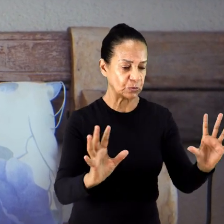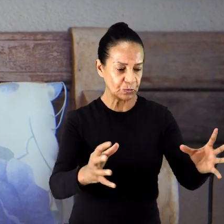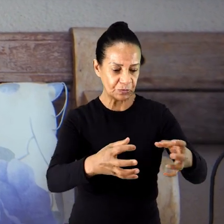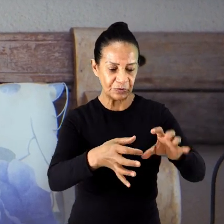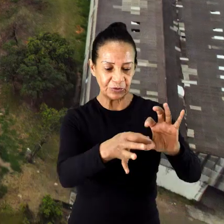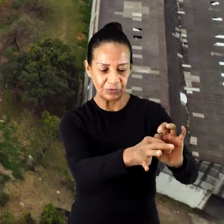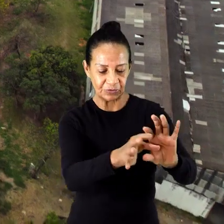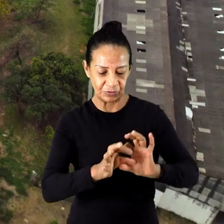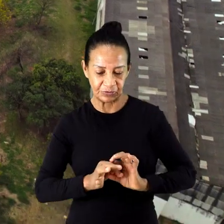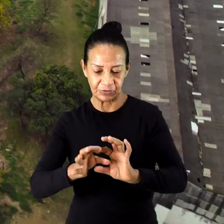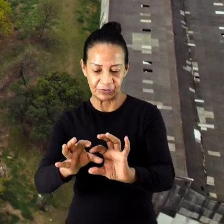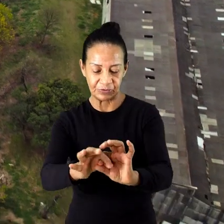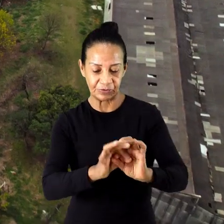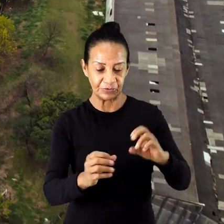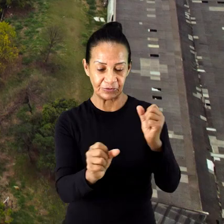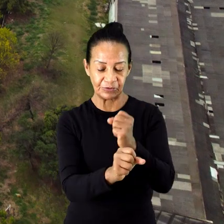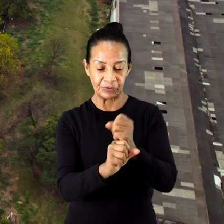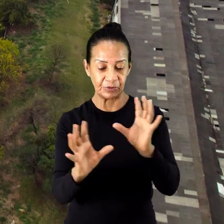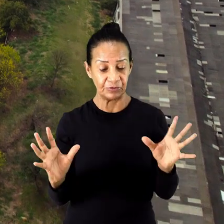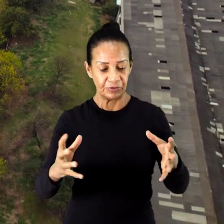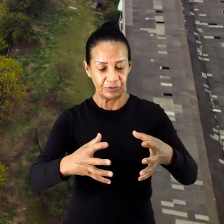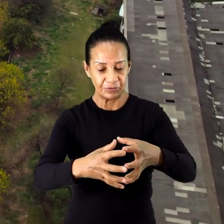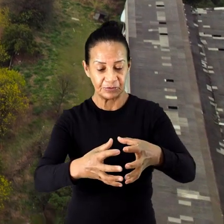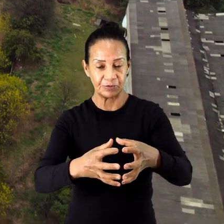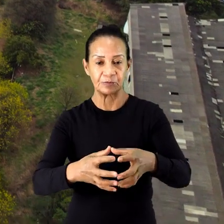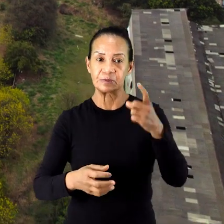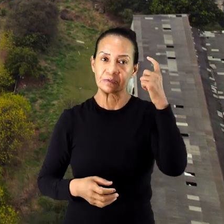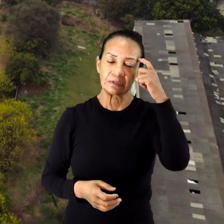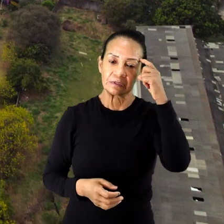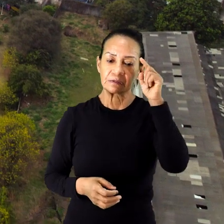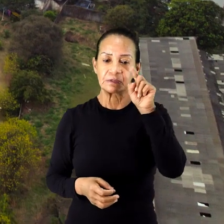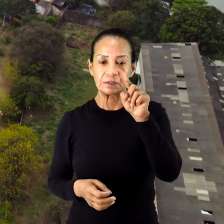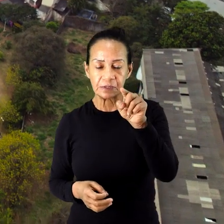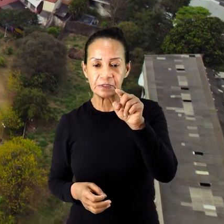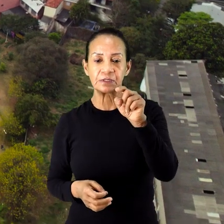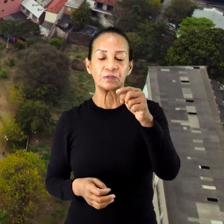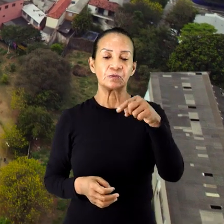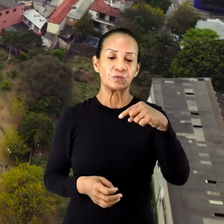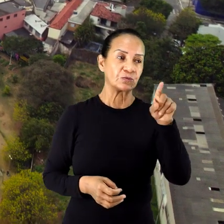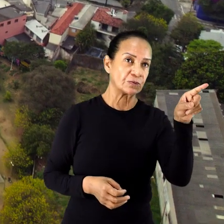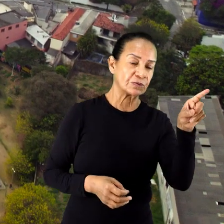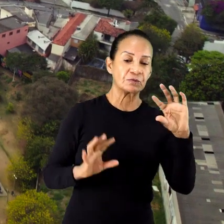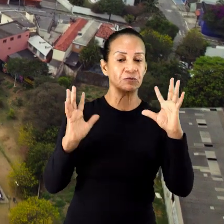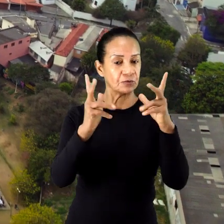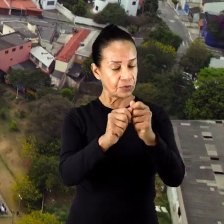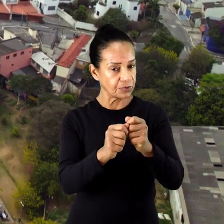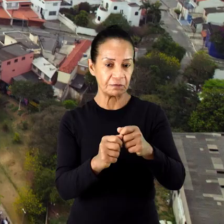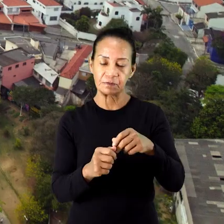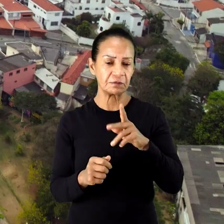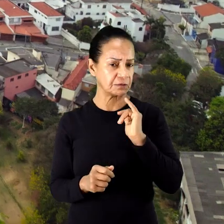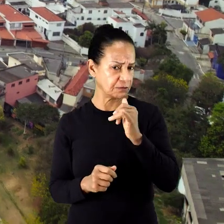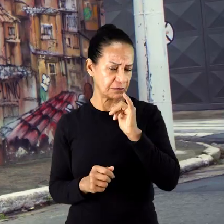uma coisa da outra, né? Essa construção pensando em você, no outro, no todo, no ambiente,